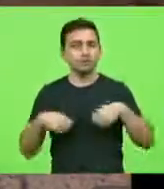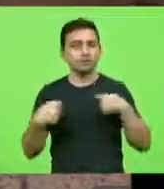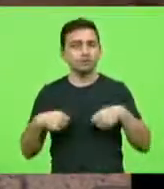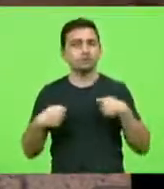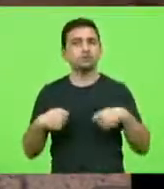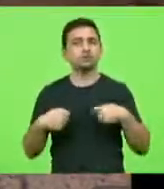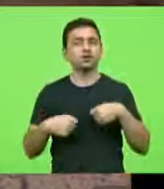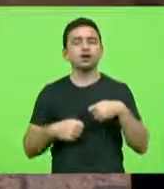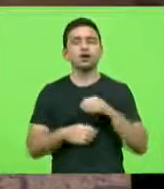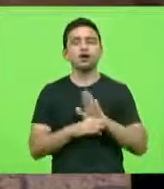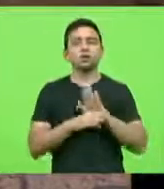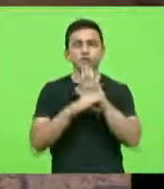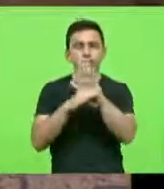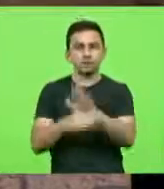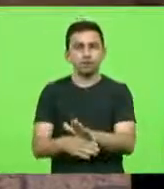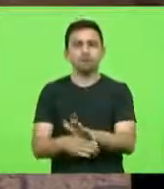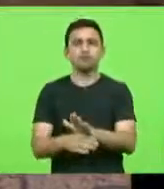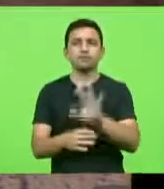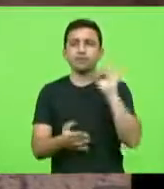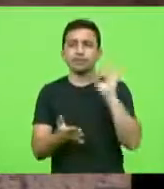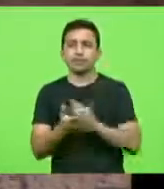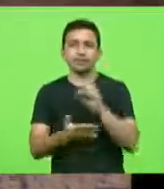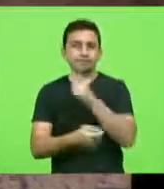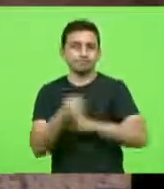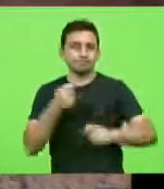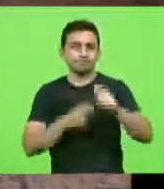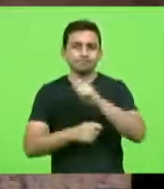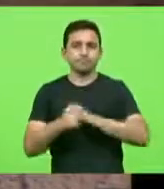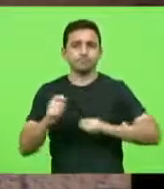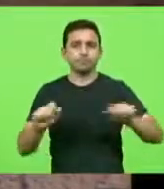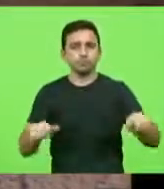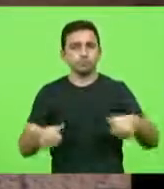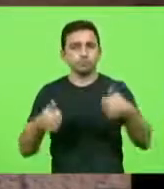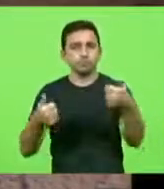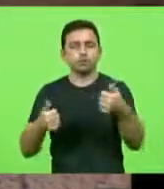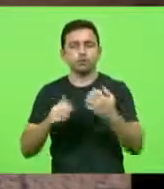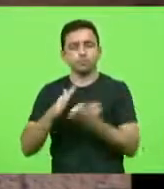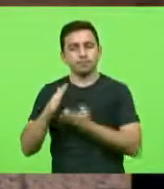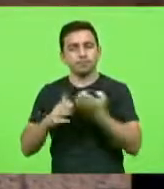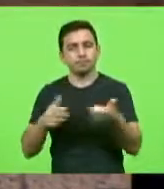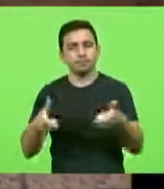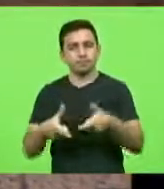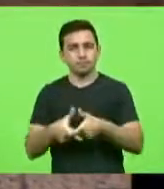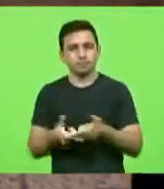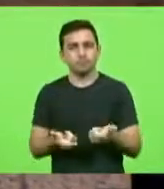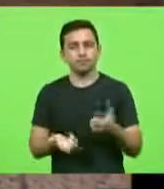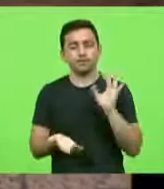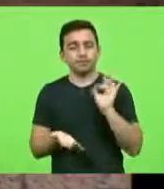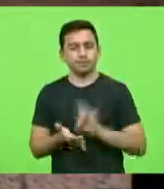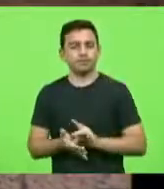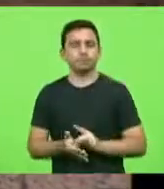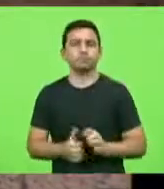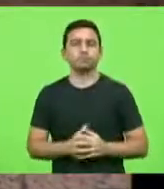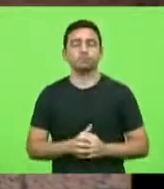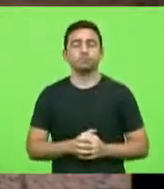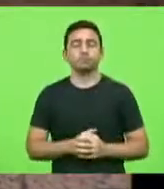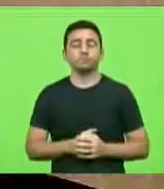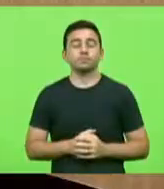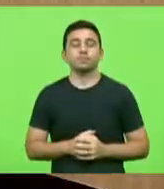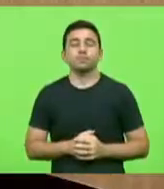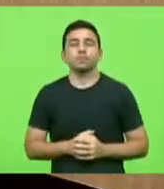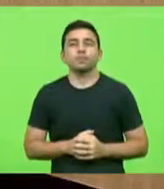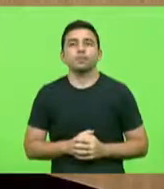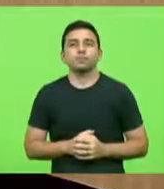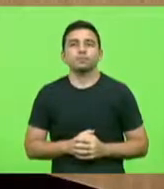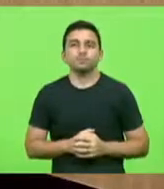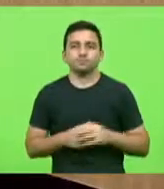que possa ajudar a economia dos pequenos empresários catarinenses de verdade. Obrigado, senhor presidente.